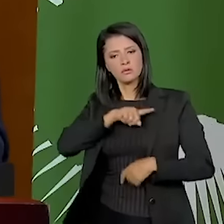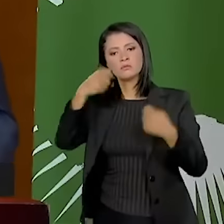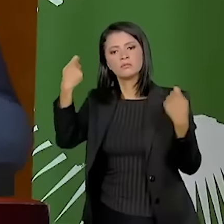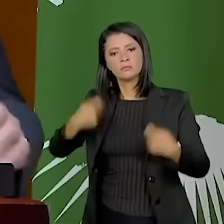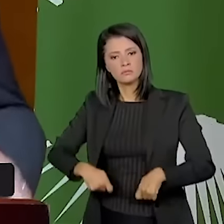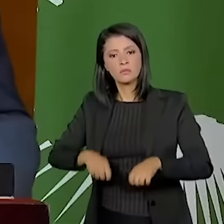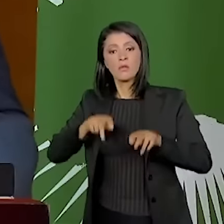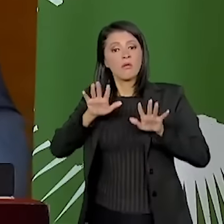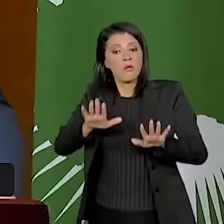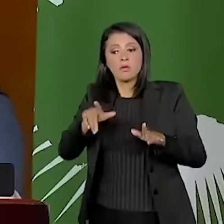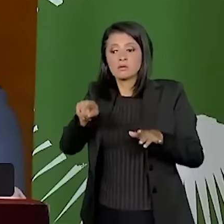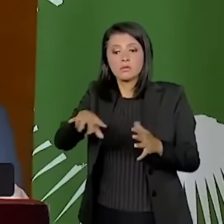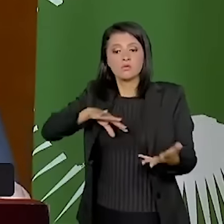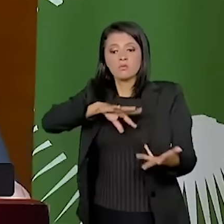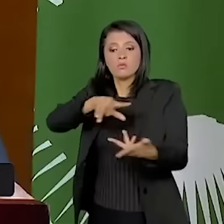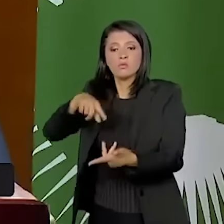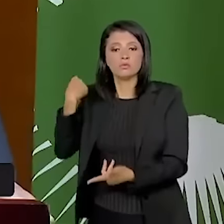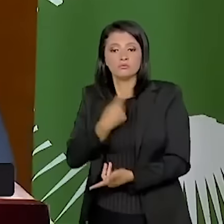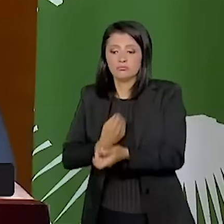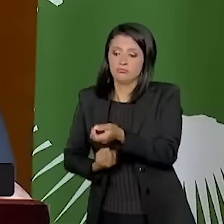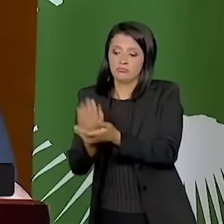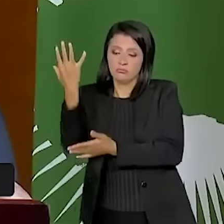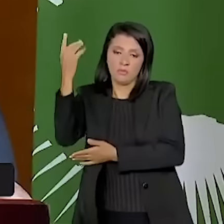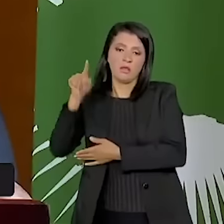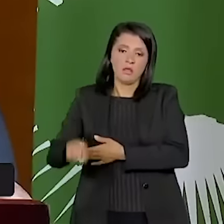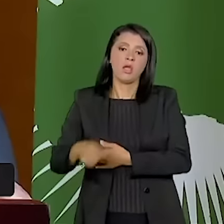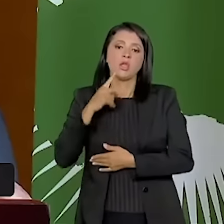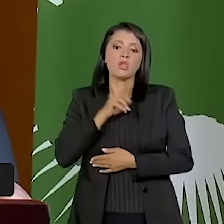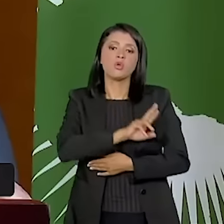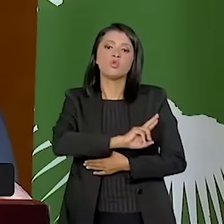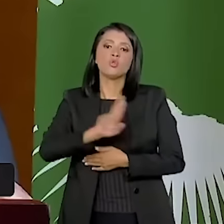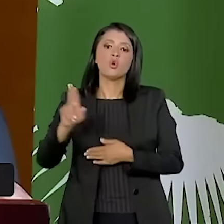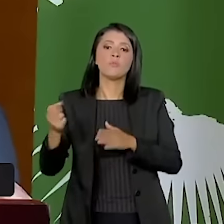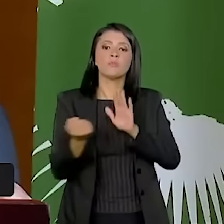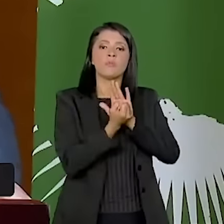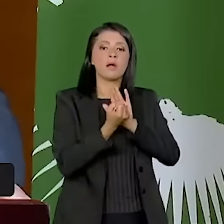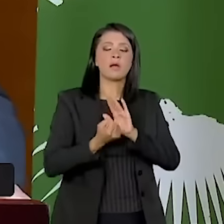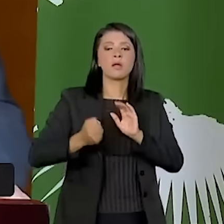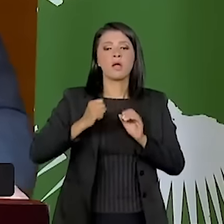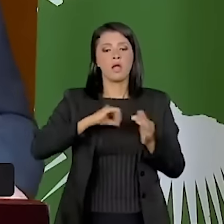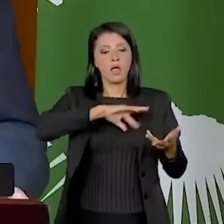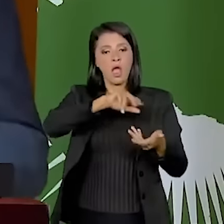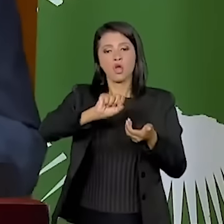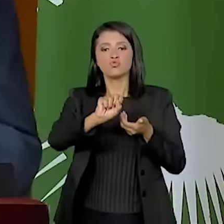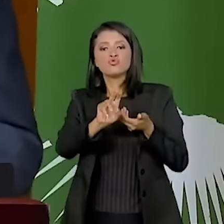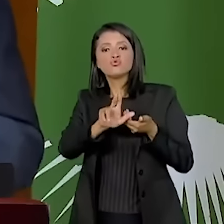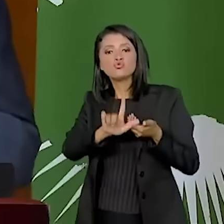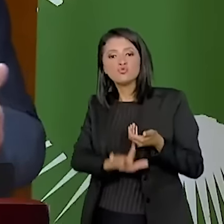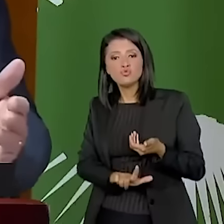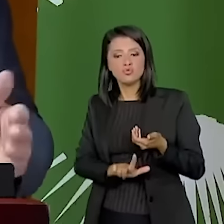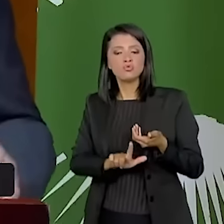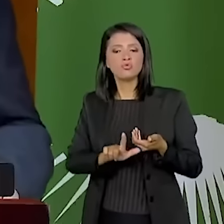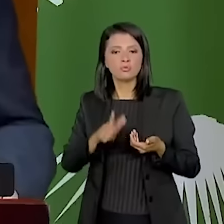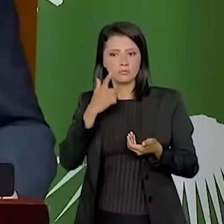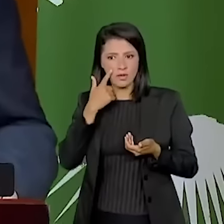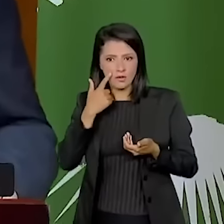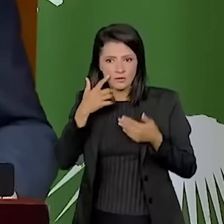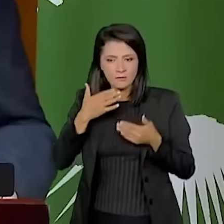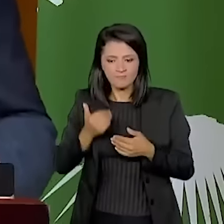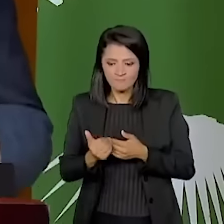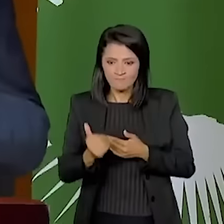nós precisamos criar, que eu chamo de sul global. Esse mundo novo que está à nossa frente, aos nossos